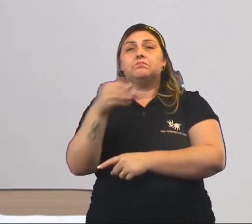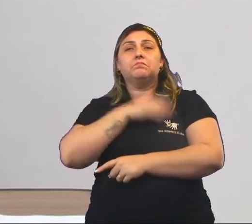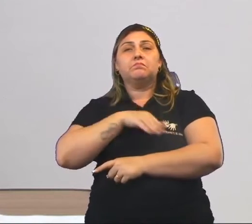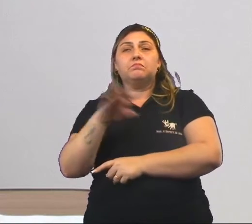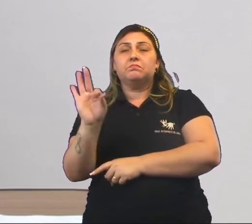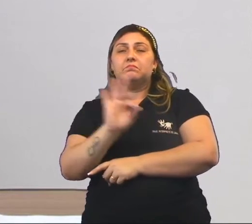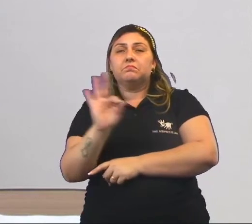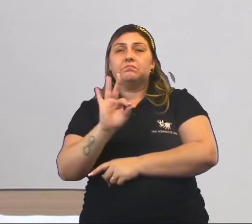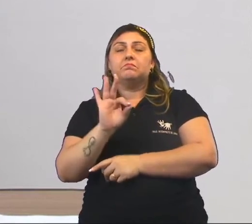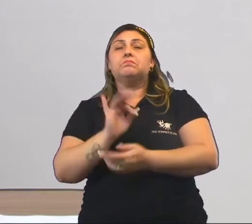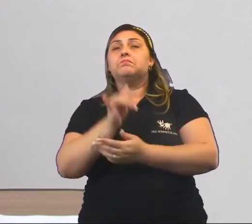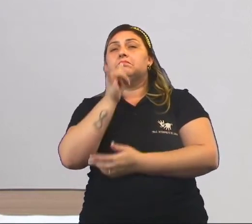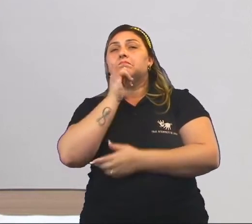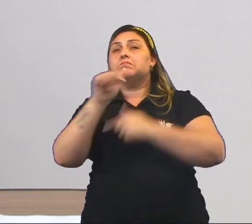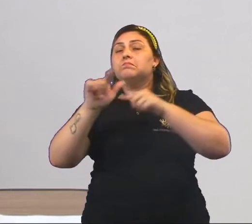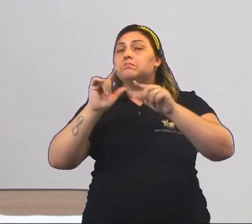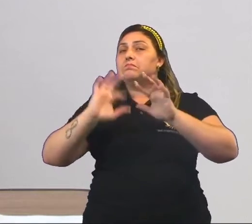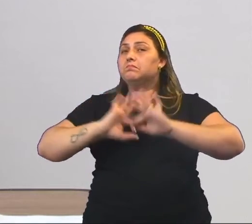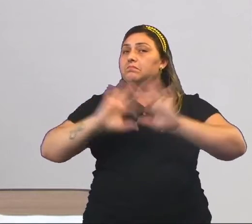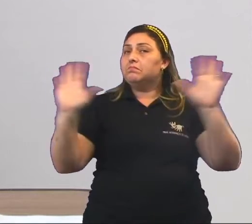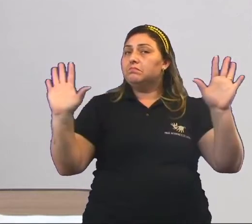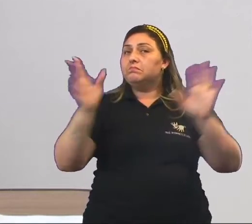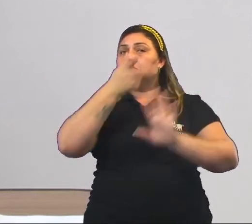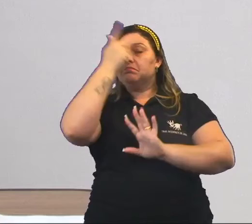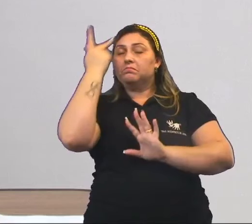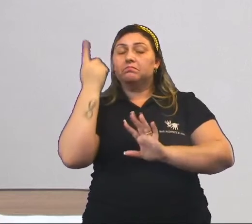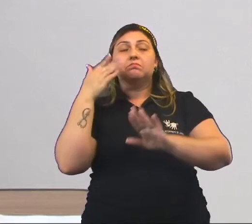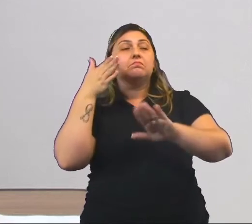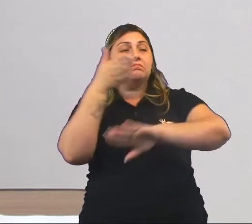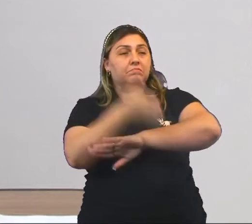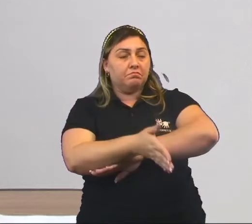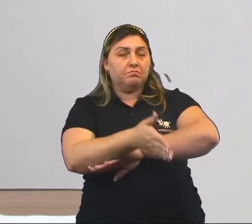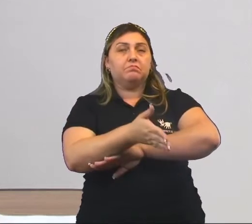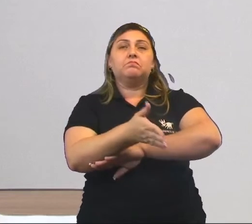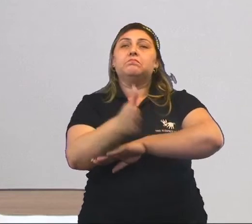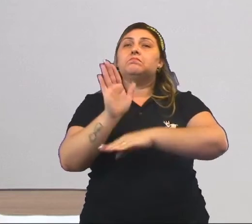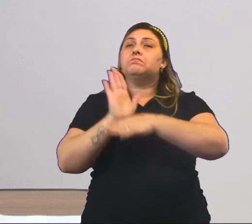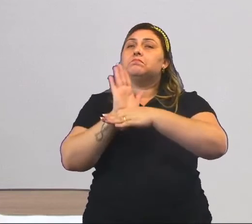isso. É um exemplo de trabalho livre. A pessoa vai, exerce uma